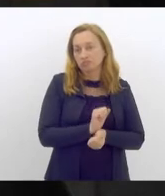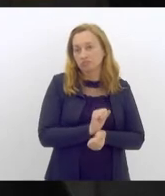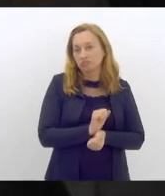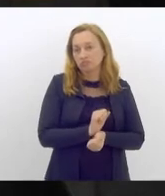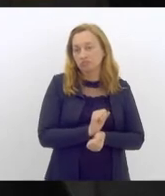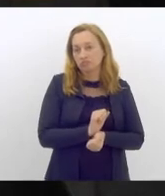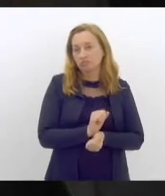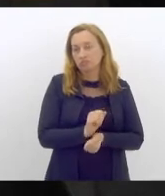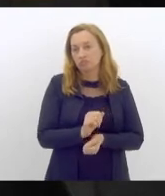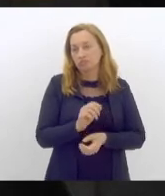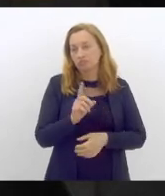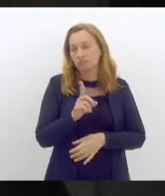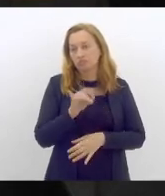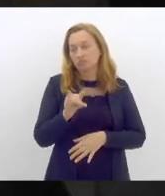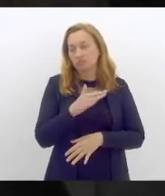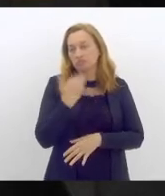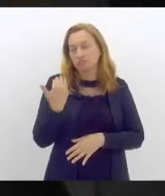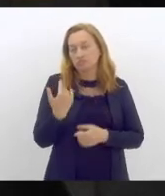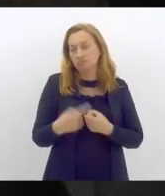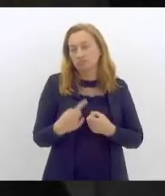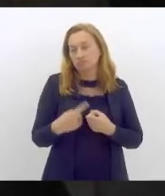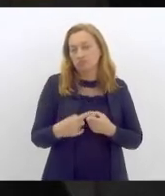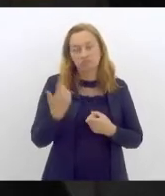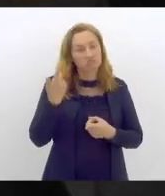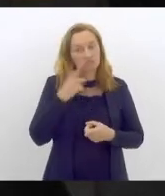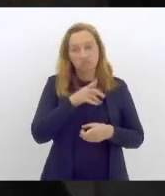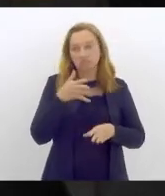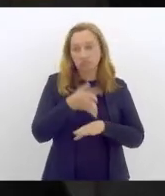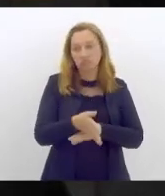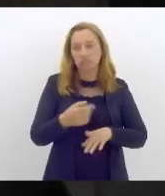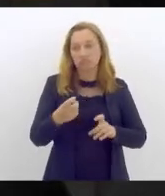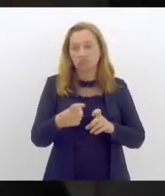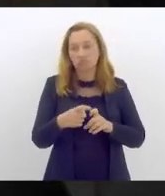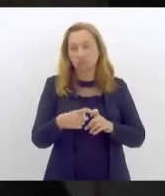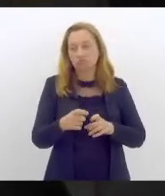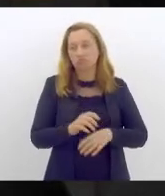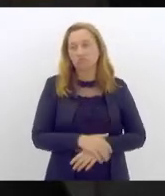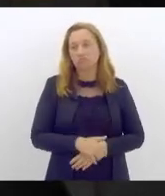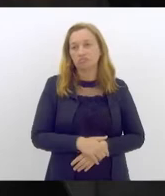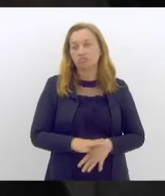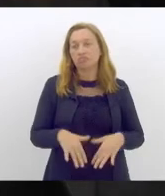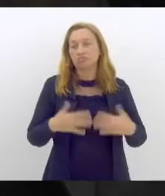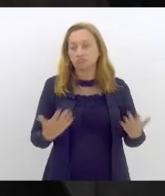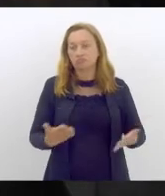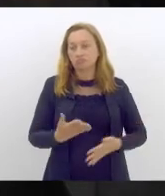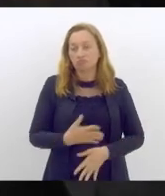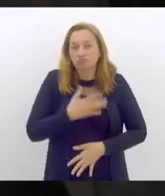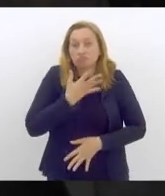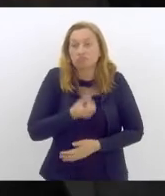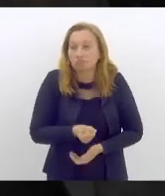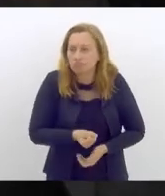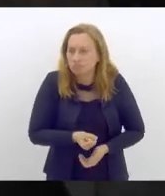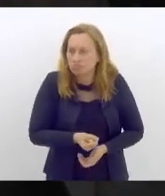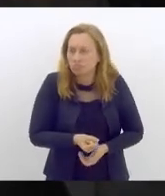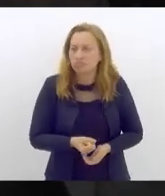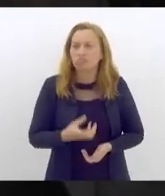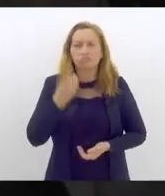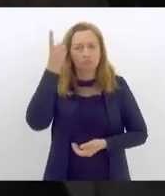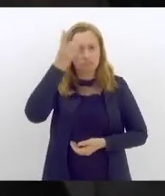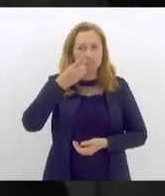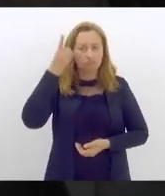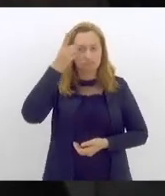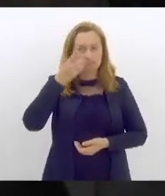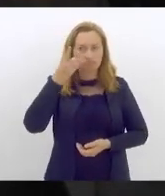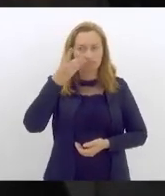sua hora fatal porque nem atendido serão E aí me surpreendo deputada